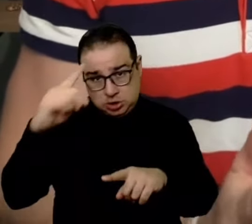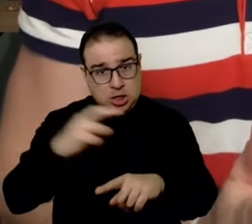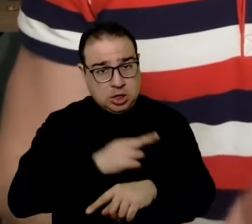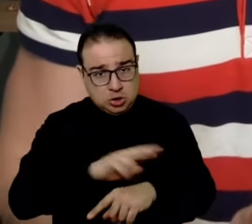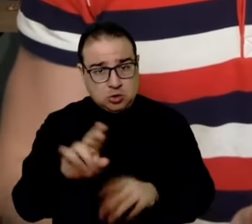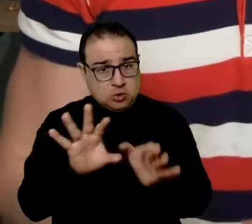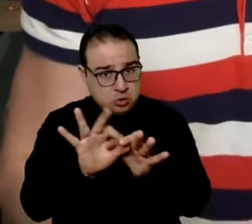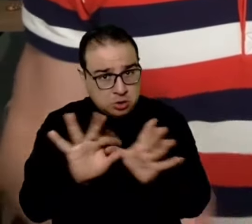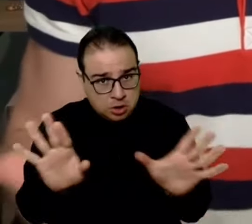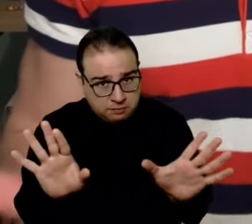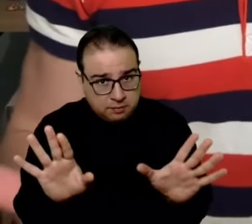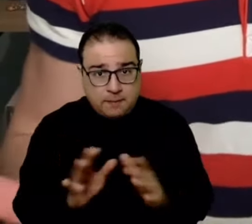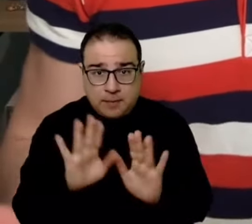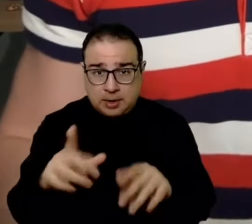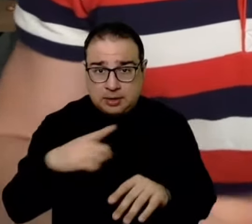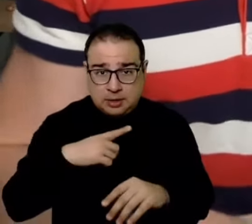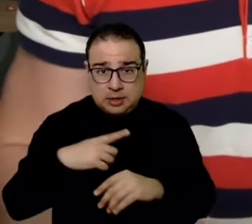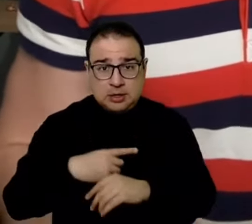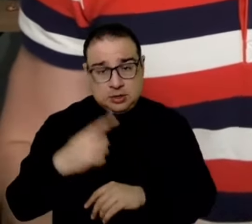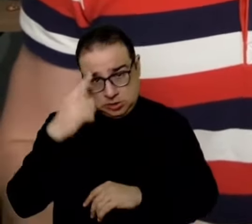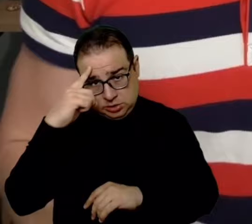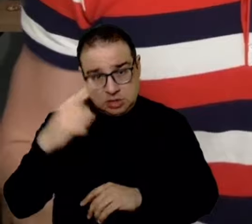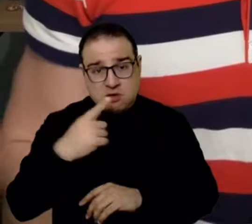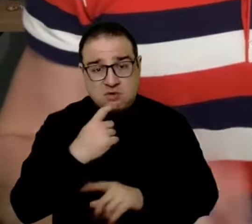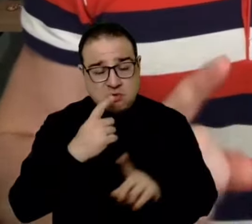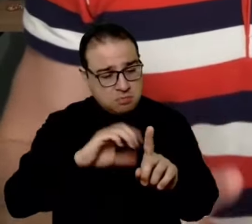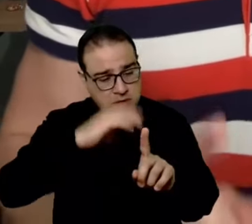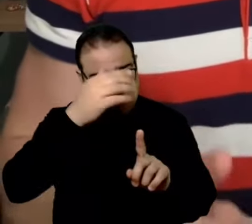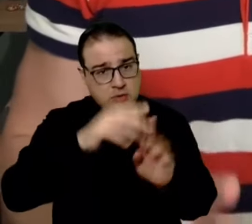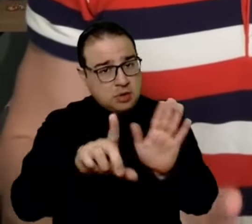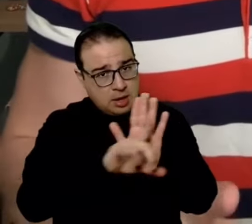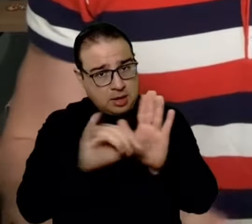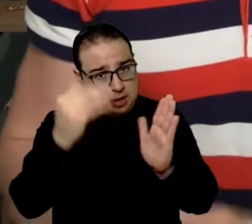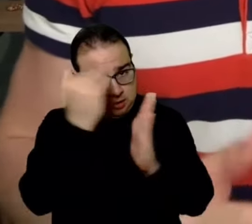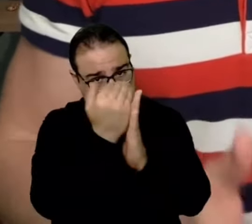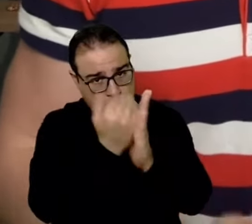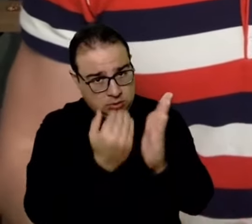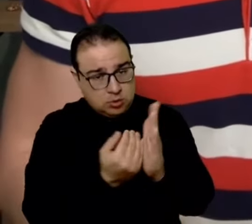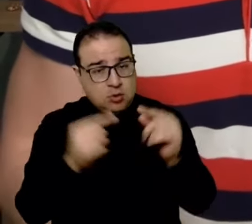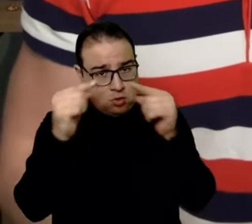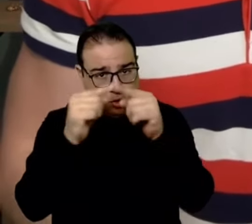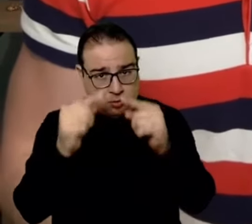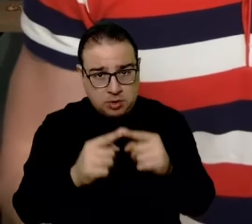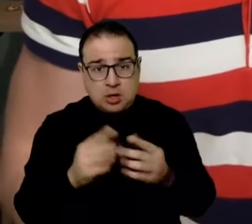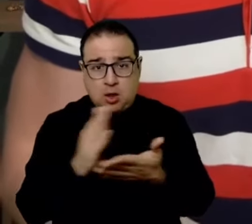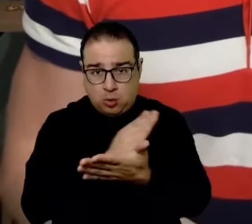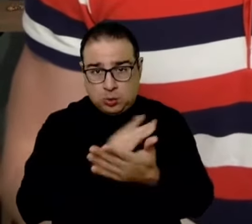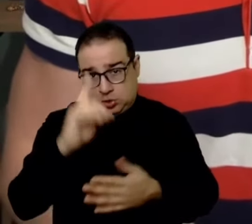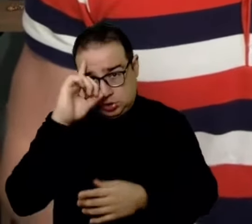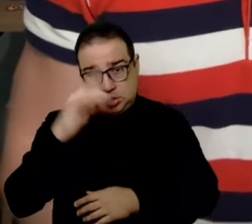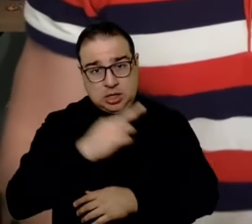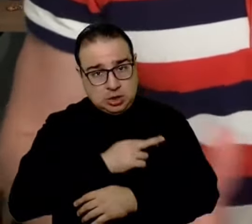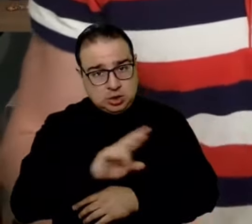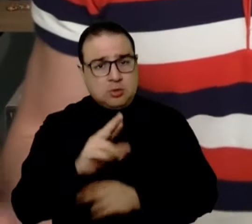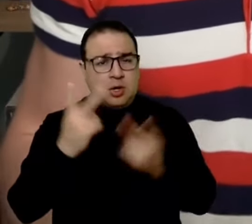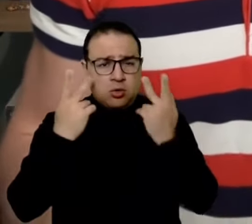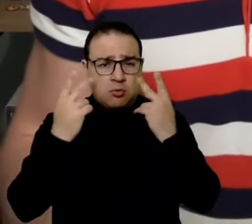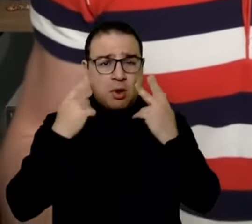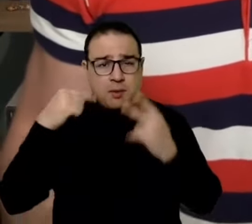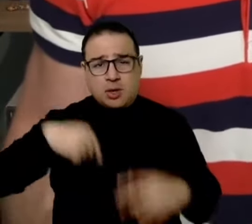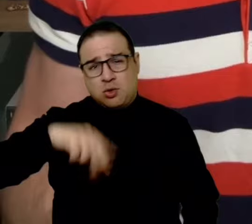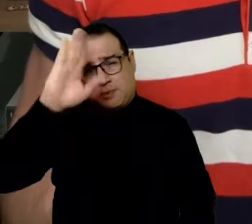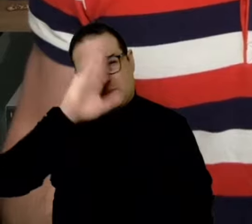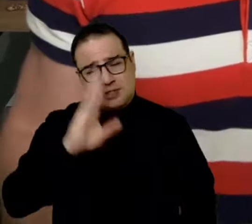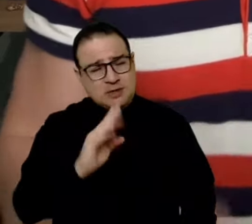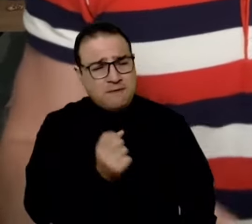data religiosa. A exceção é para os feriados previstos em lei que coincidem com datas religiosas, o que é bem